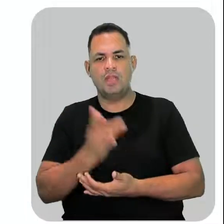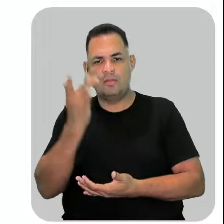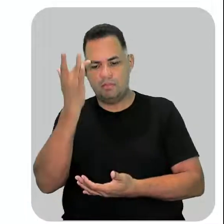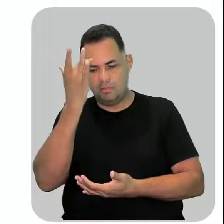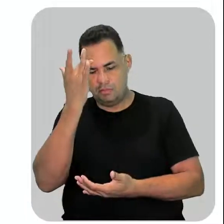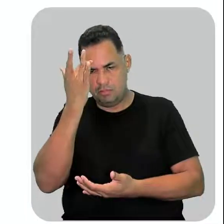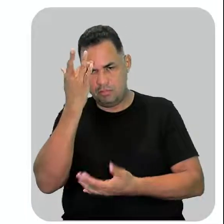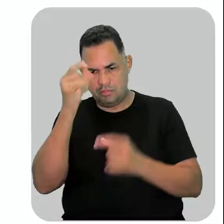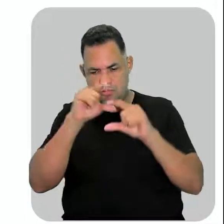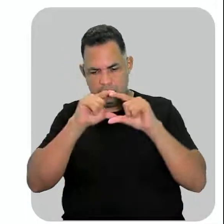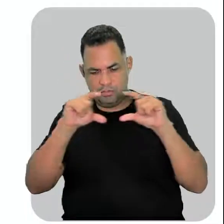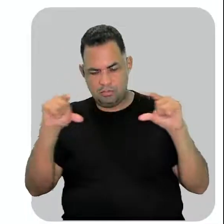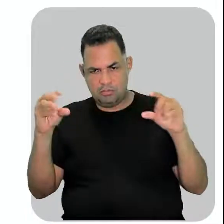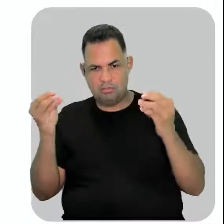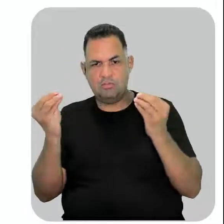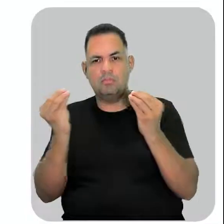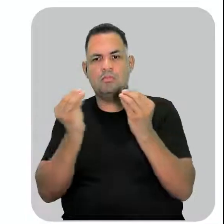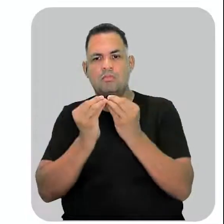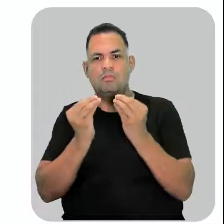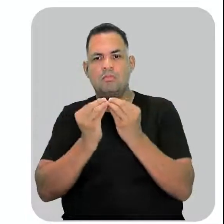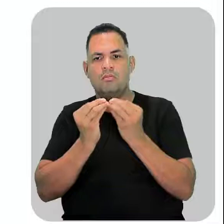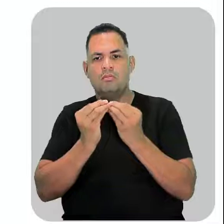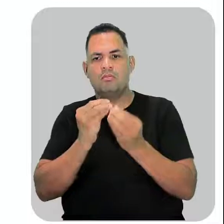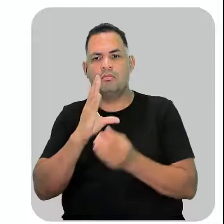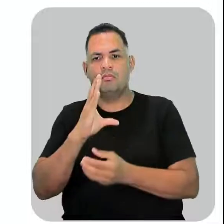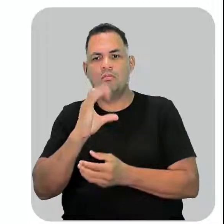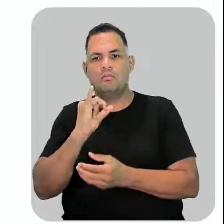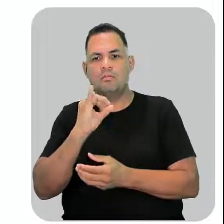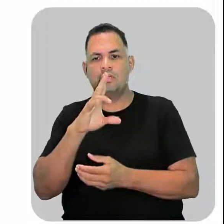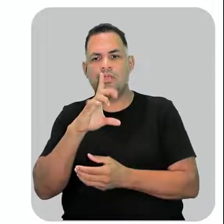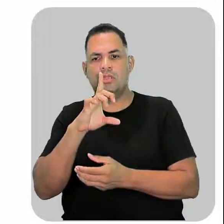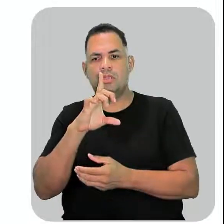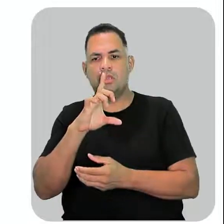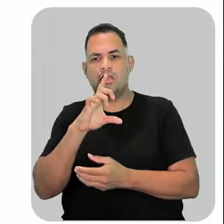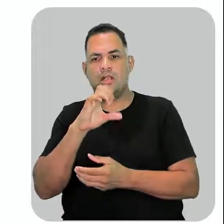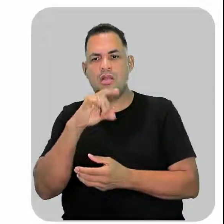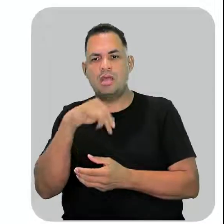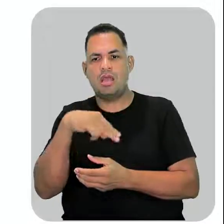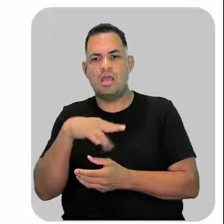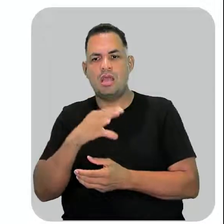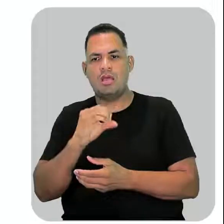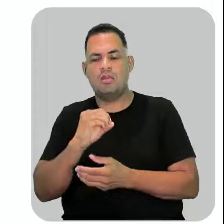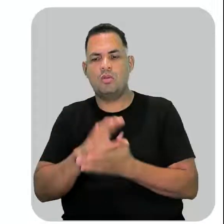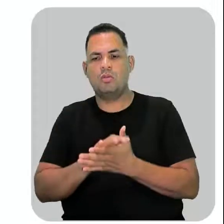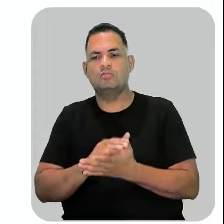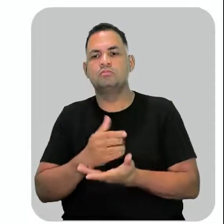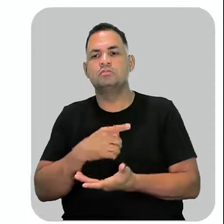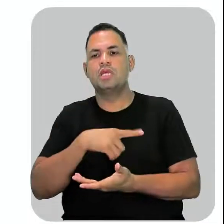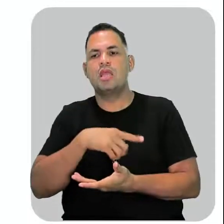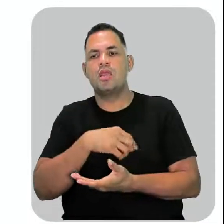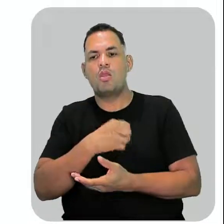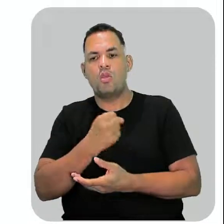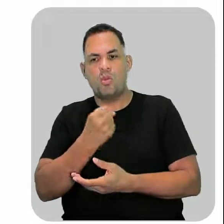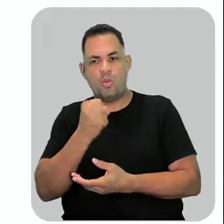a fórmula molecular de um ciclano com 8 átomos de carbono é... Ele quer